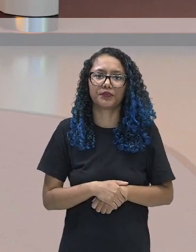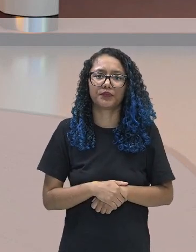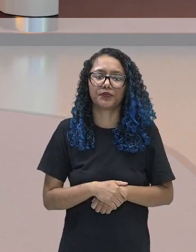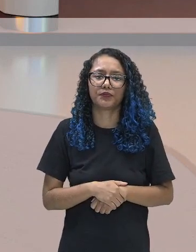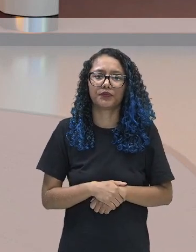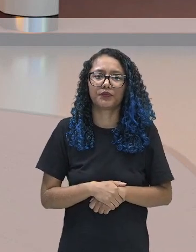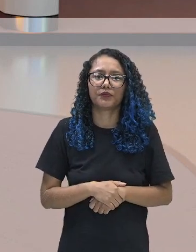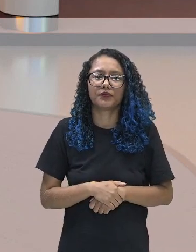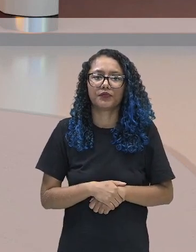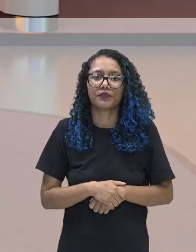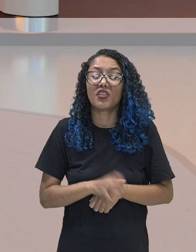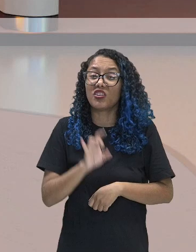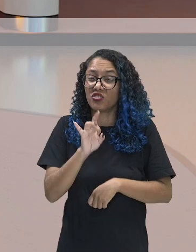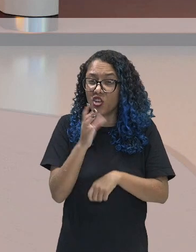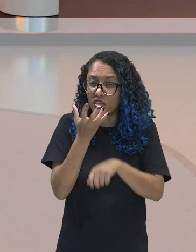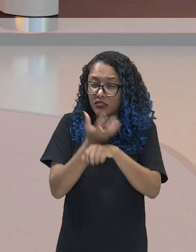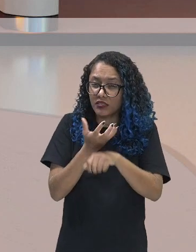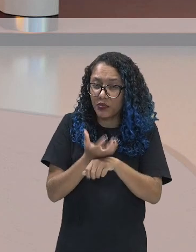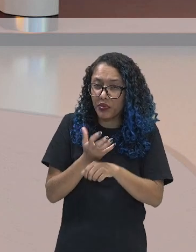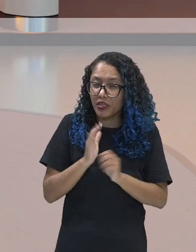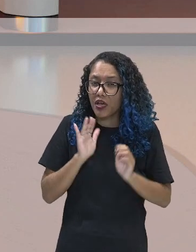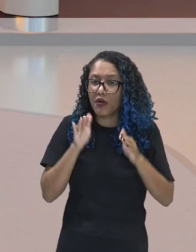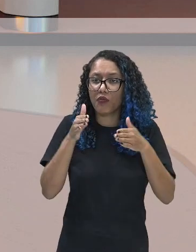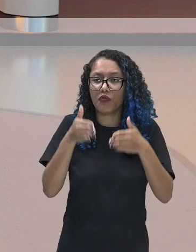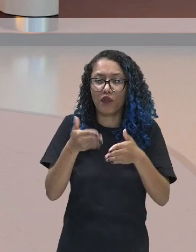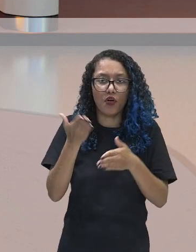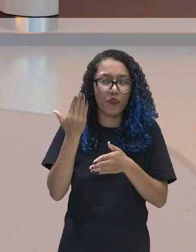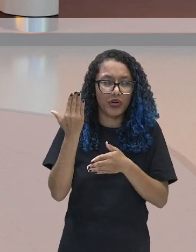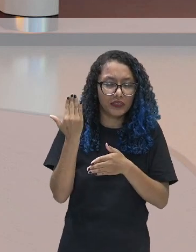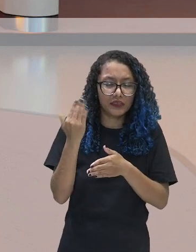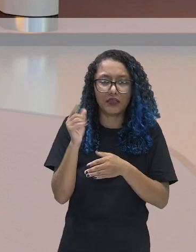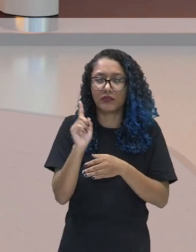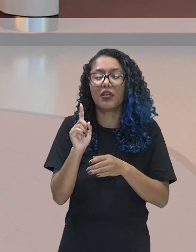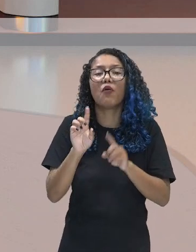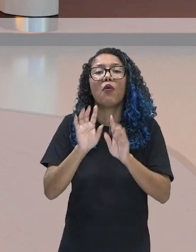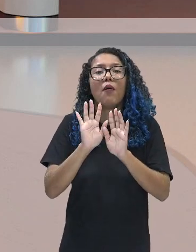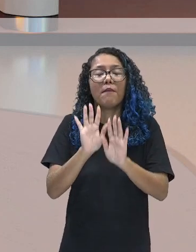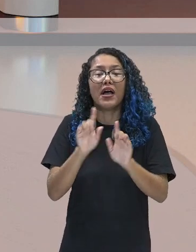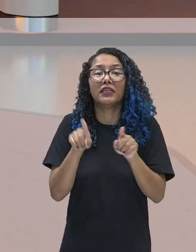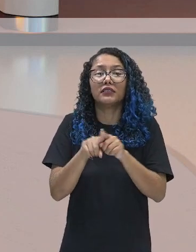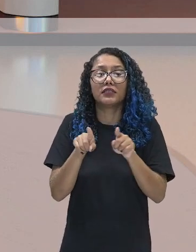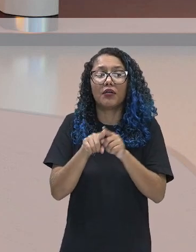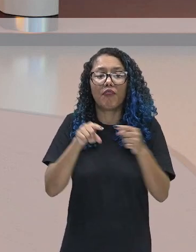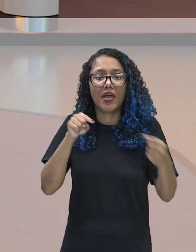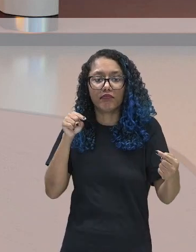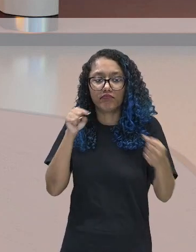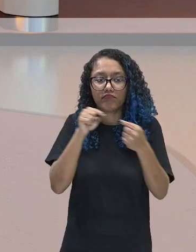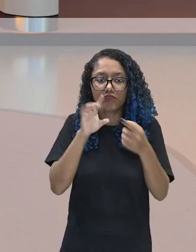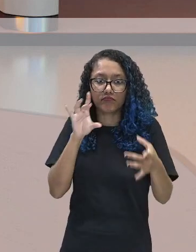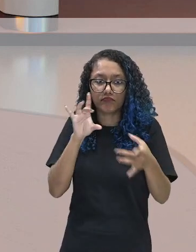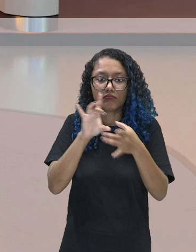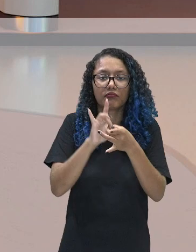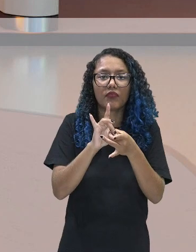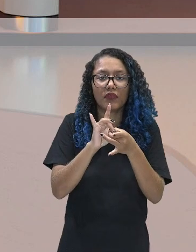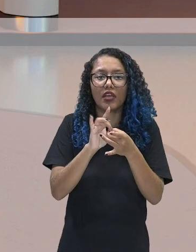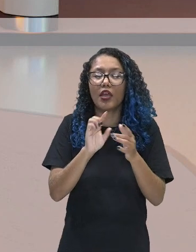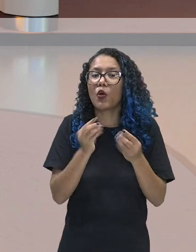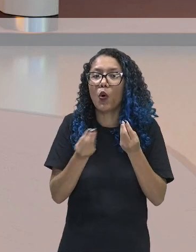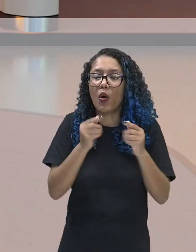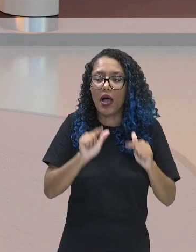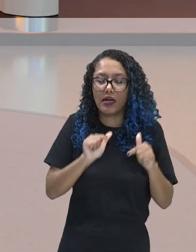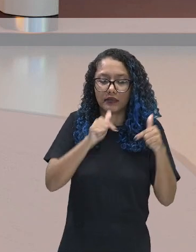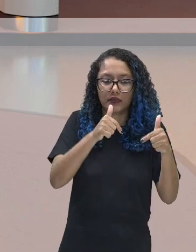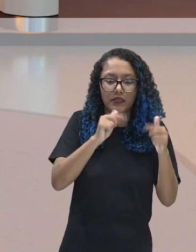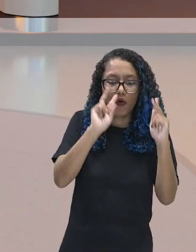uma disciplina, uma ciência que estuda apenas o passado isolado, que ela estuda o passado combinado com a ação humana para compreender